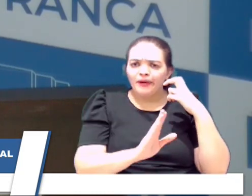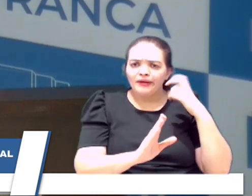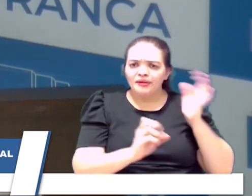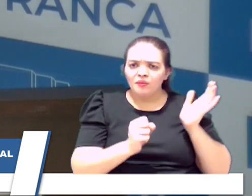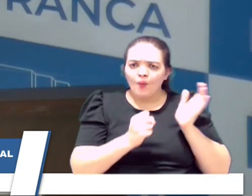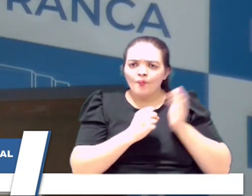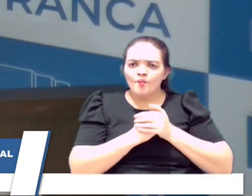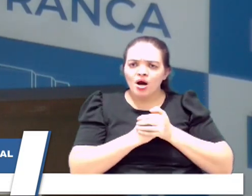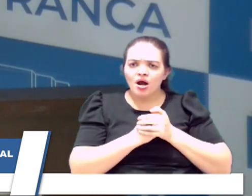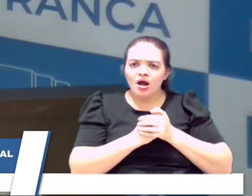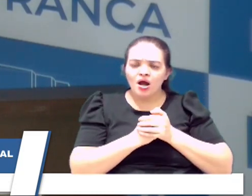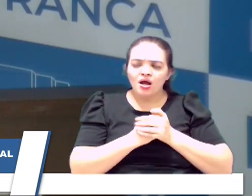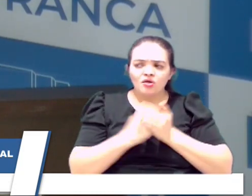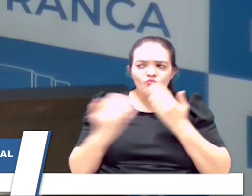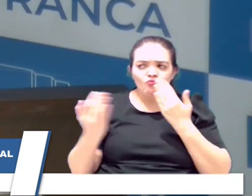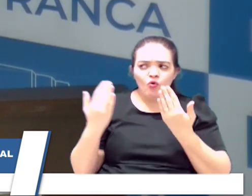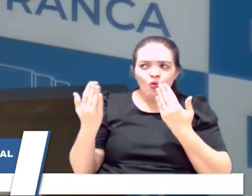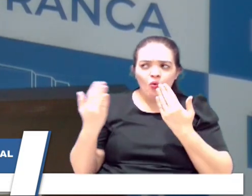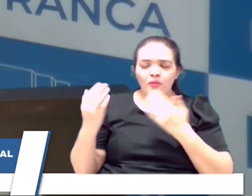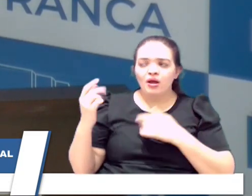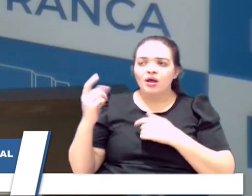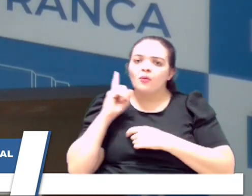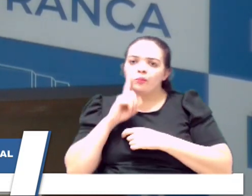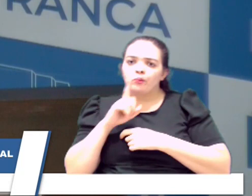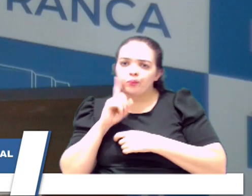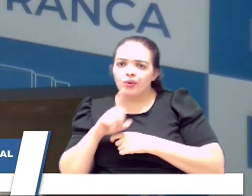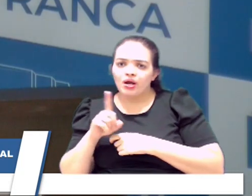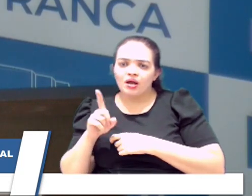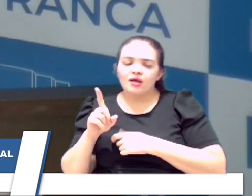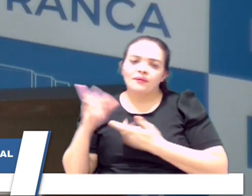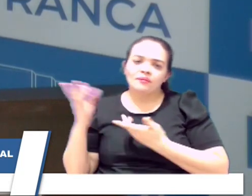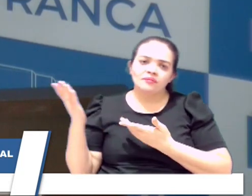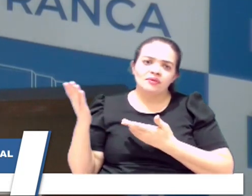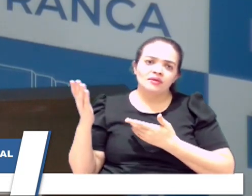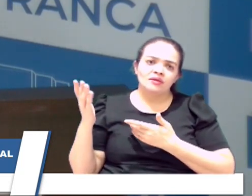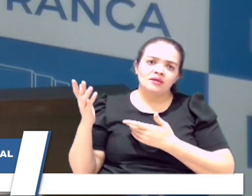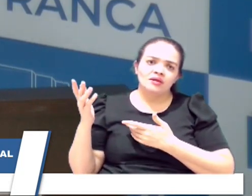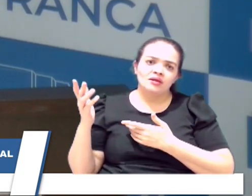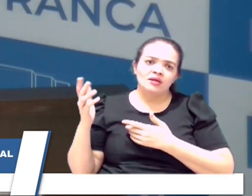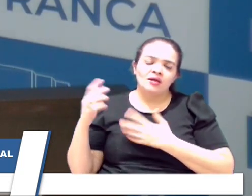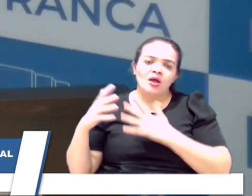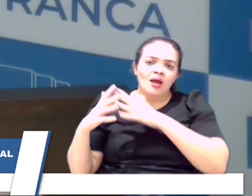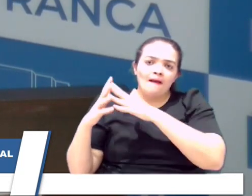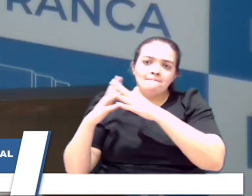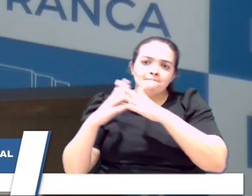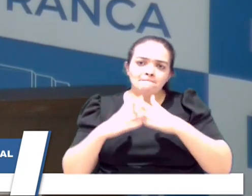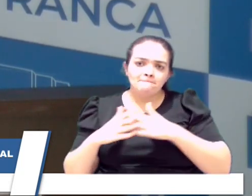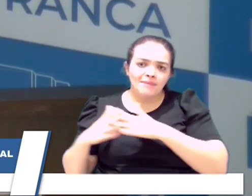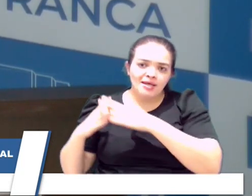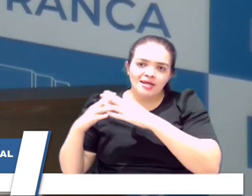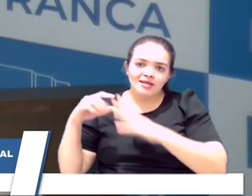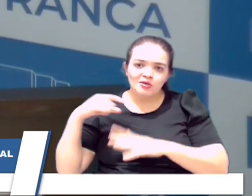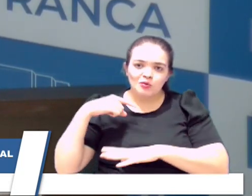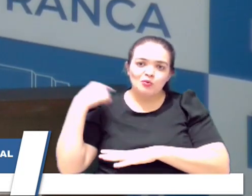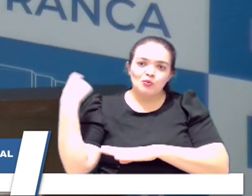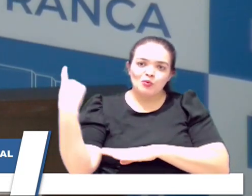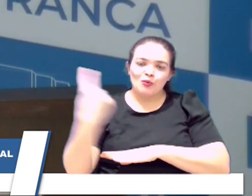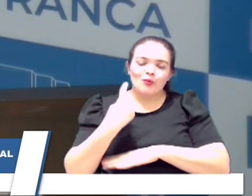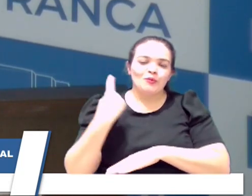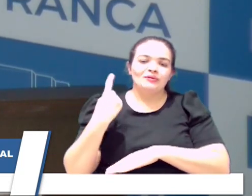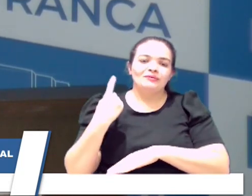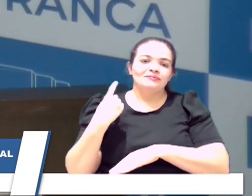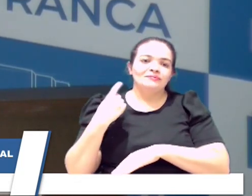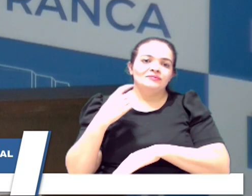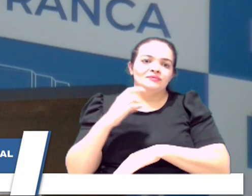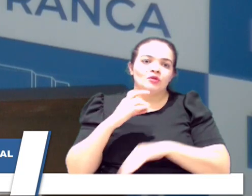dos norte-americanos, dos Estados Unidos, né, dos estadunidenses lá. Eu não chamo eles de americanos porque americanos somos todos, né? A gente é só do